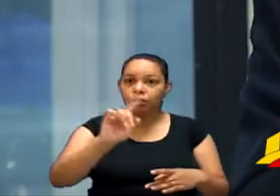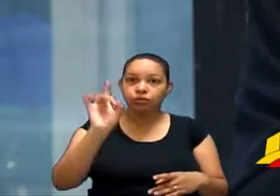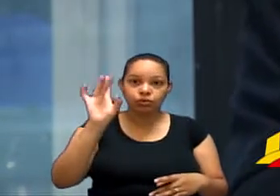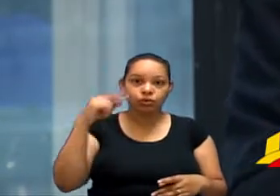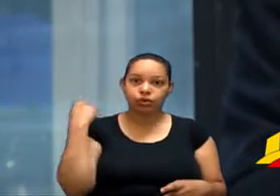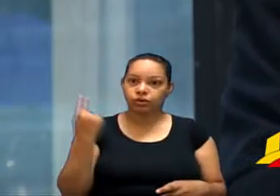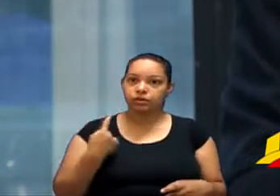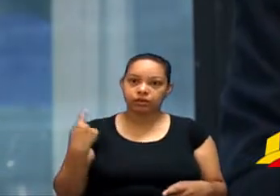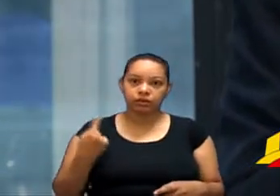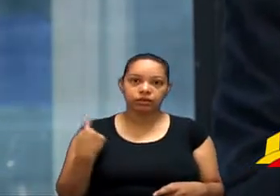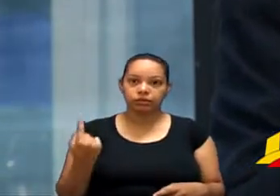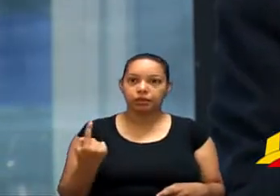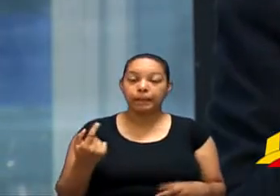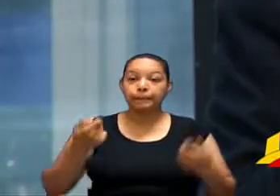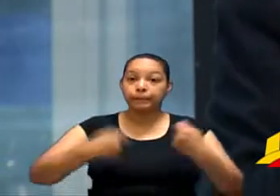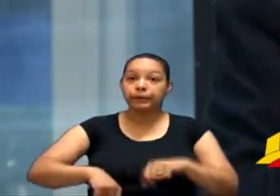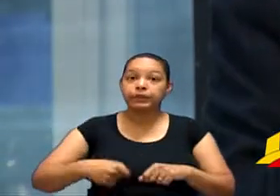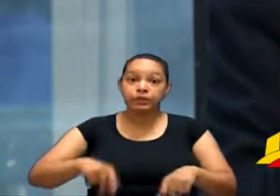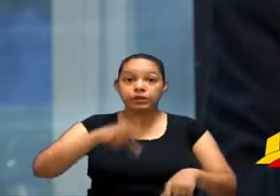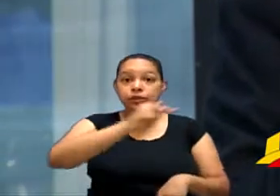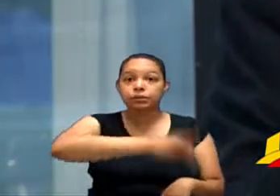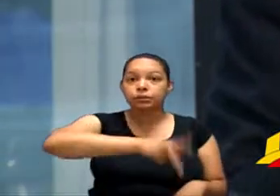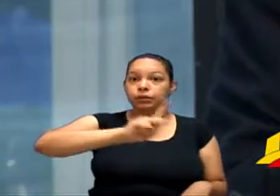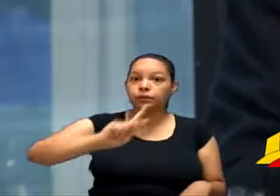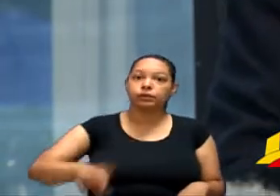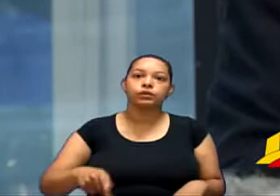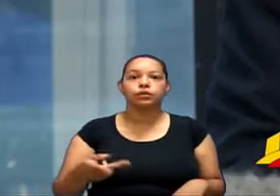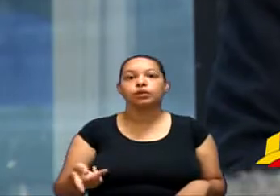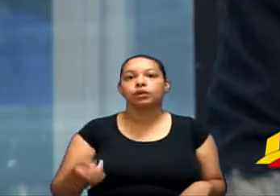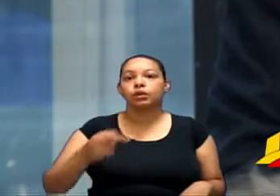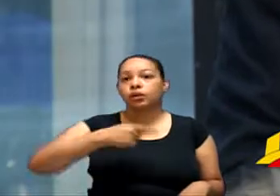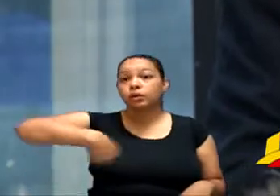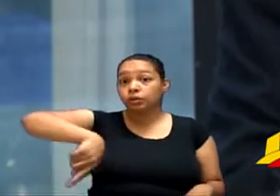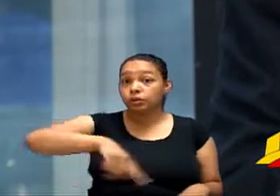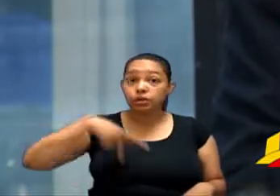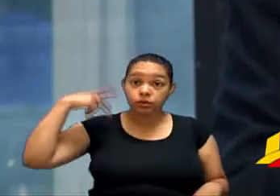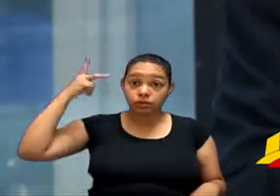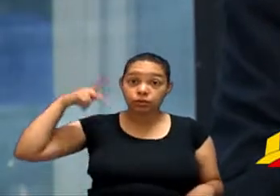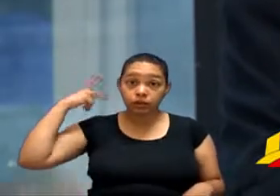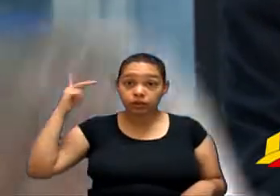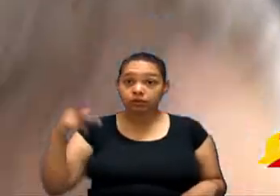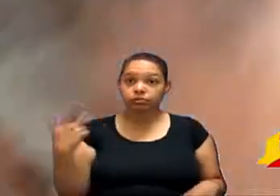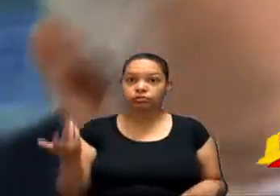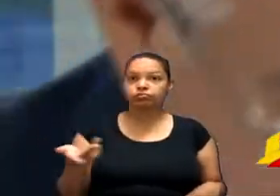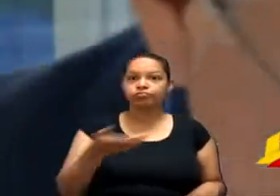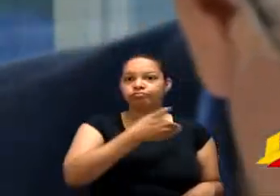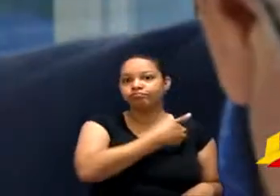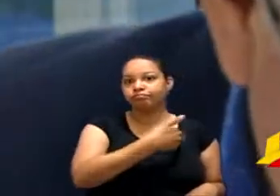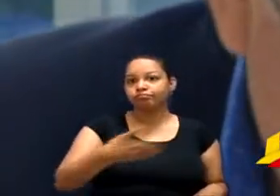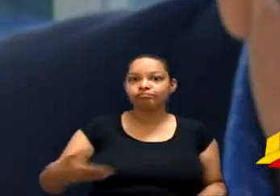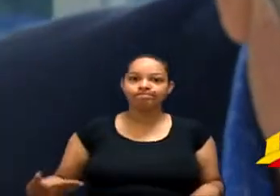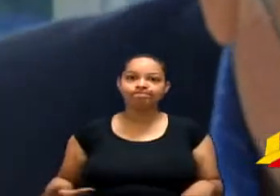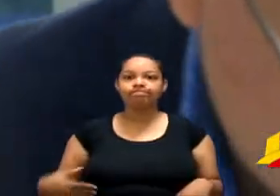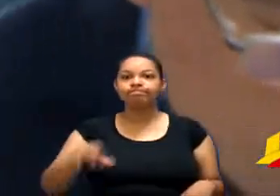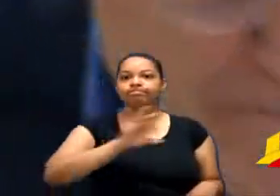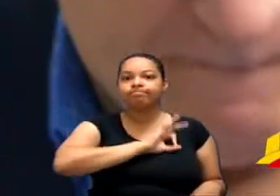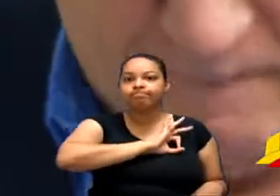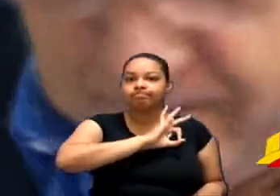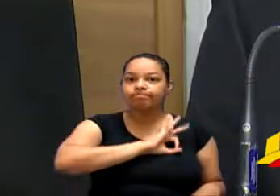veja vossa excelência que aqui falando como político nós políticos governantes policiais